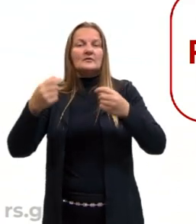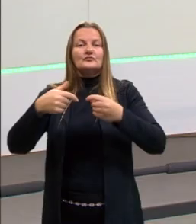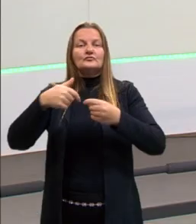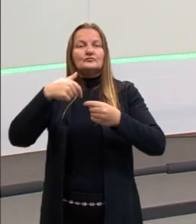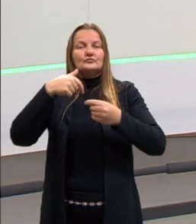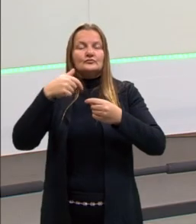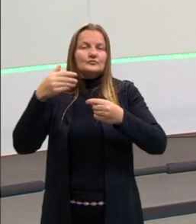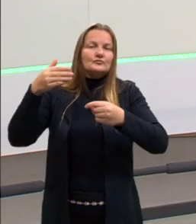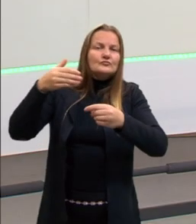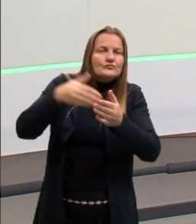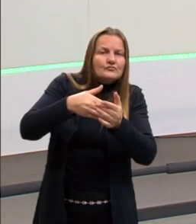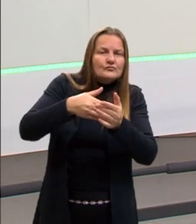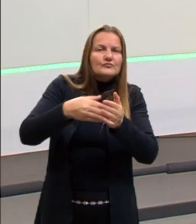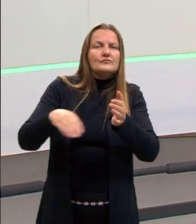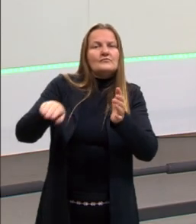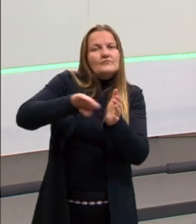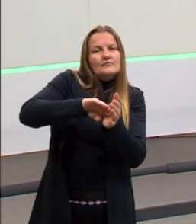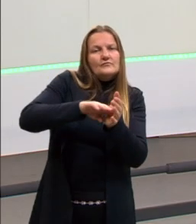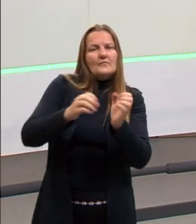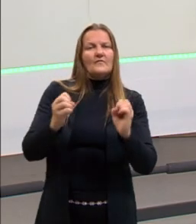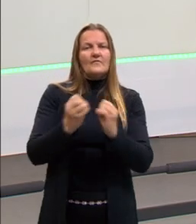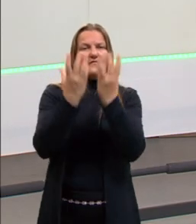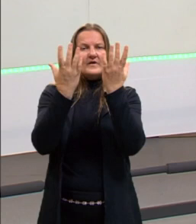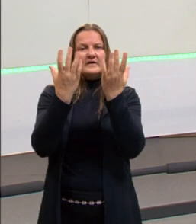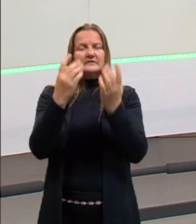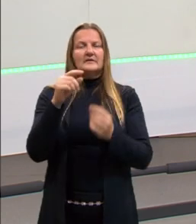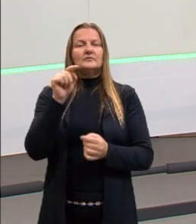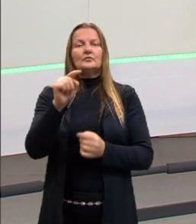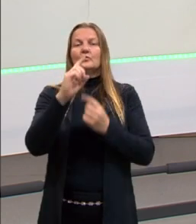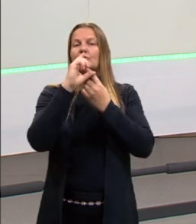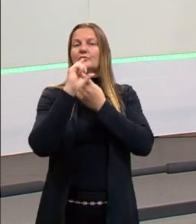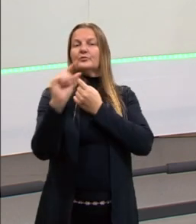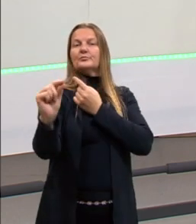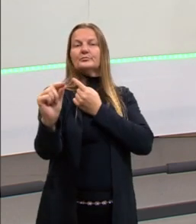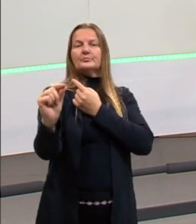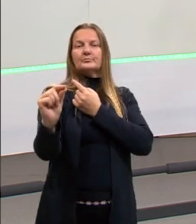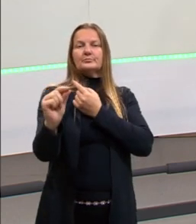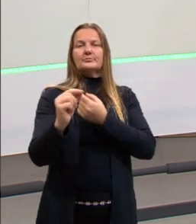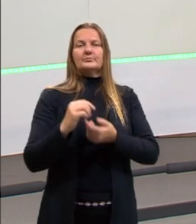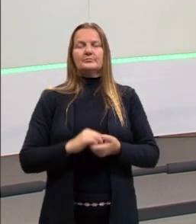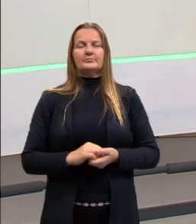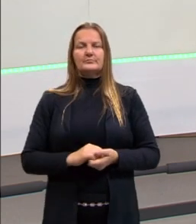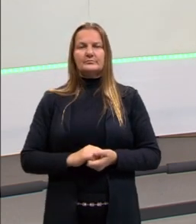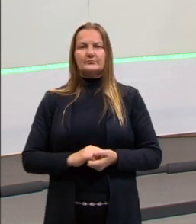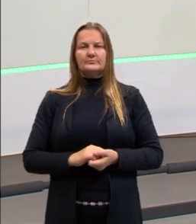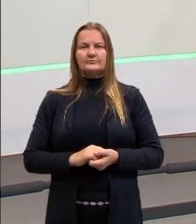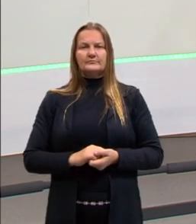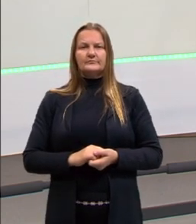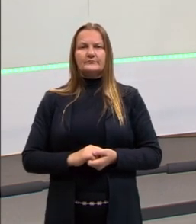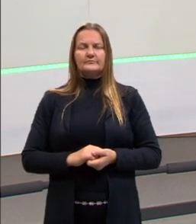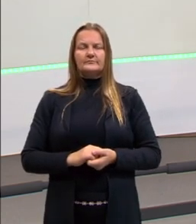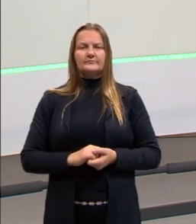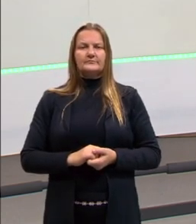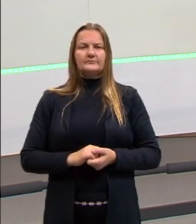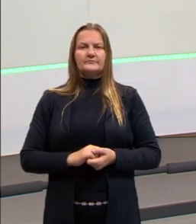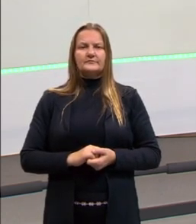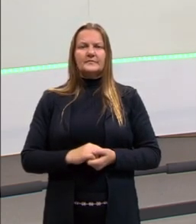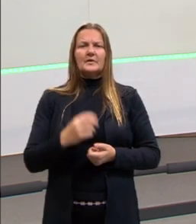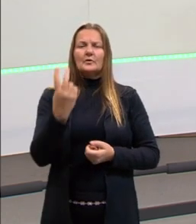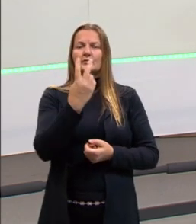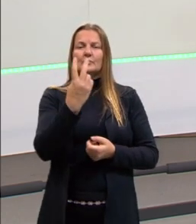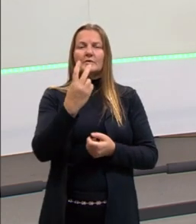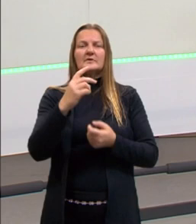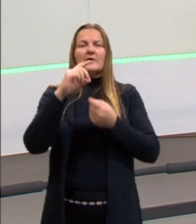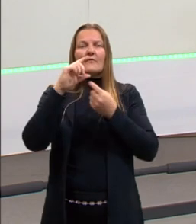na festa tu já abias ídolo você já tinha ido os